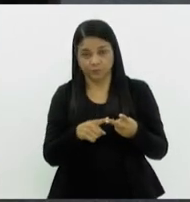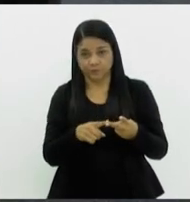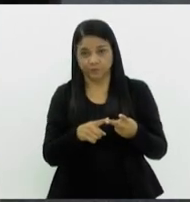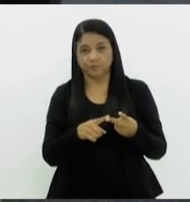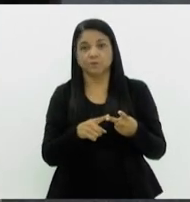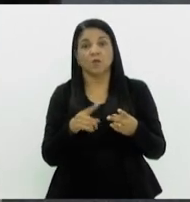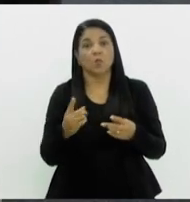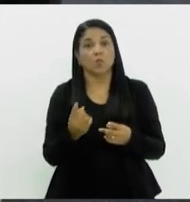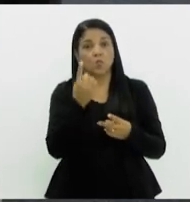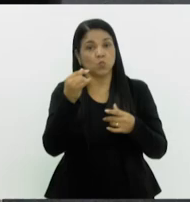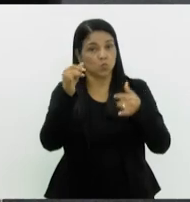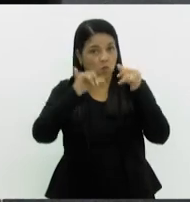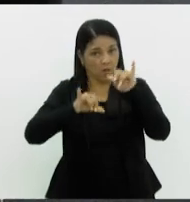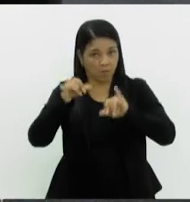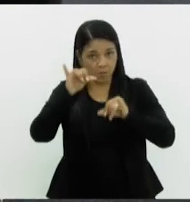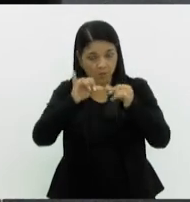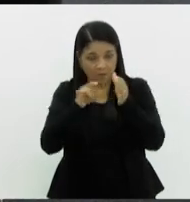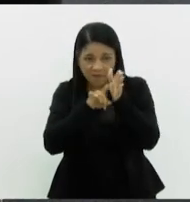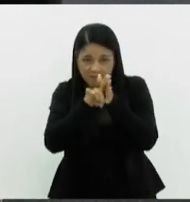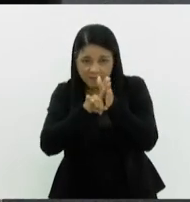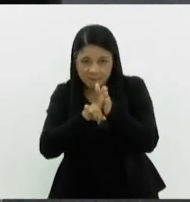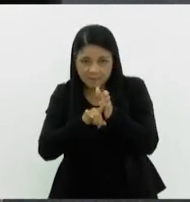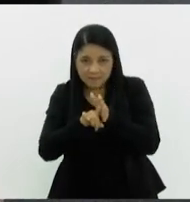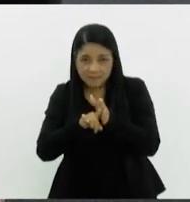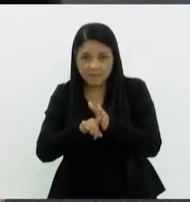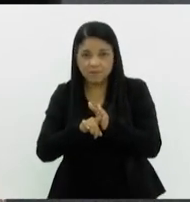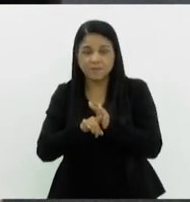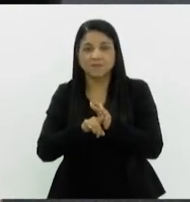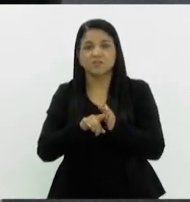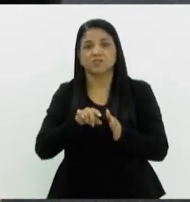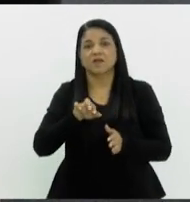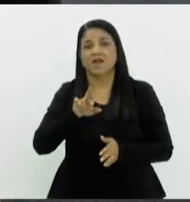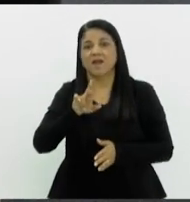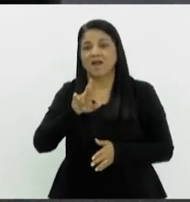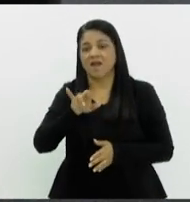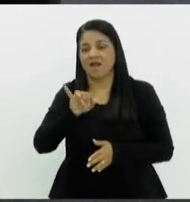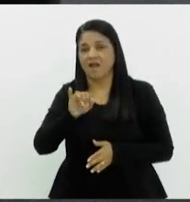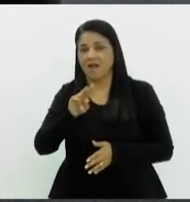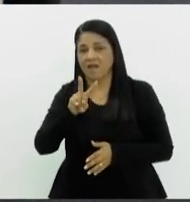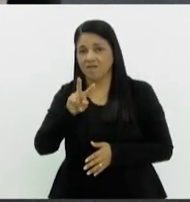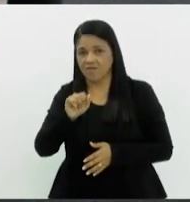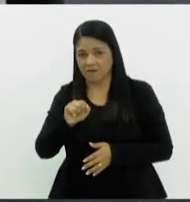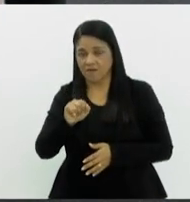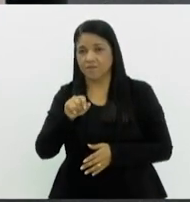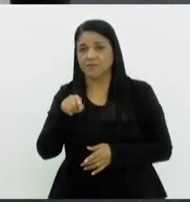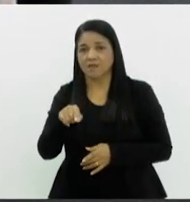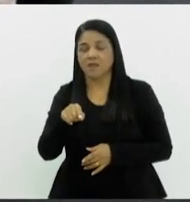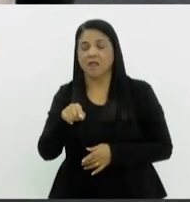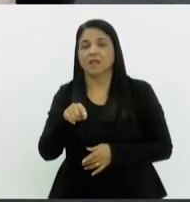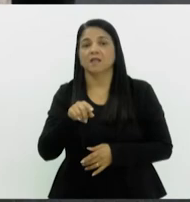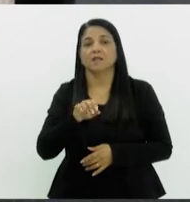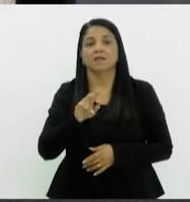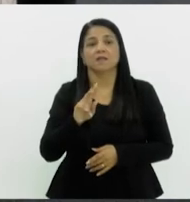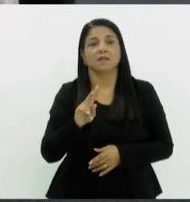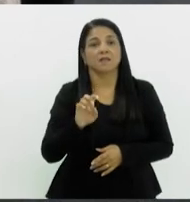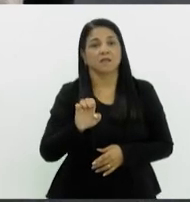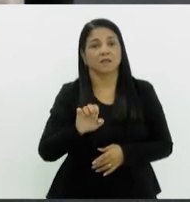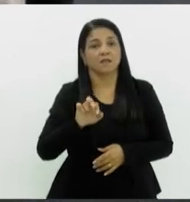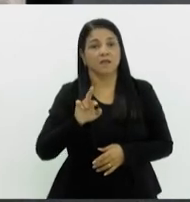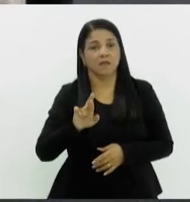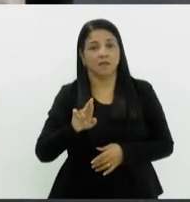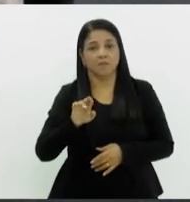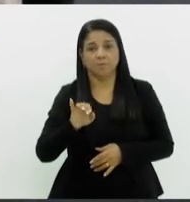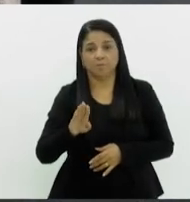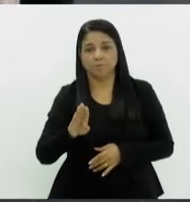de Janeiro que realiza exames de raiva em herbívoros, tanto, né, referente